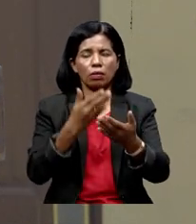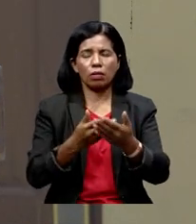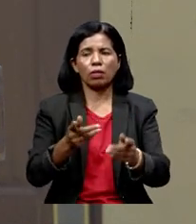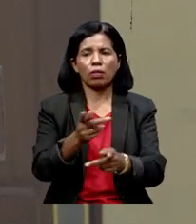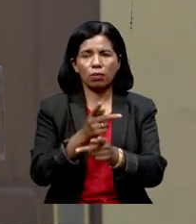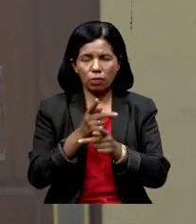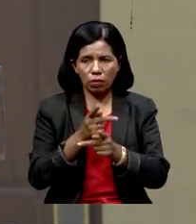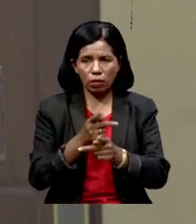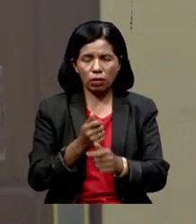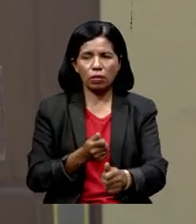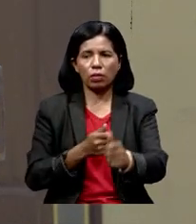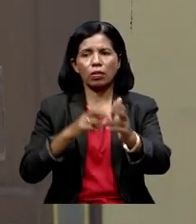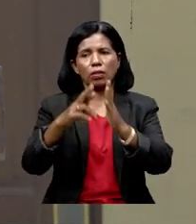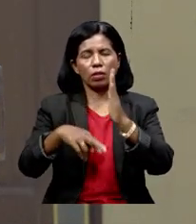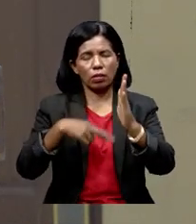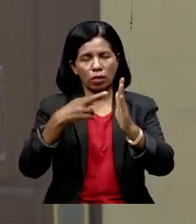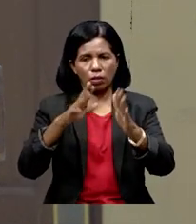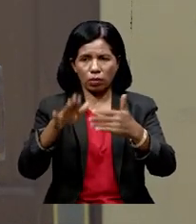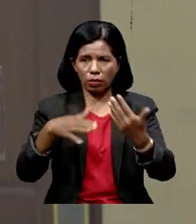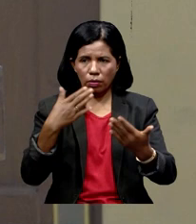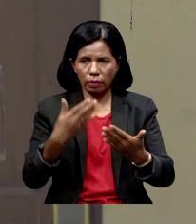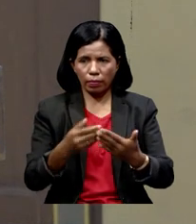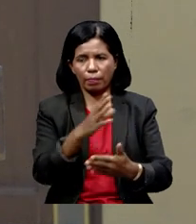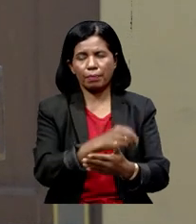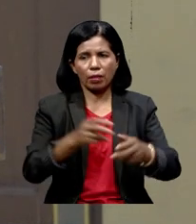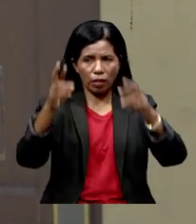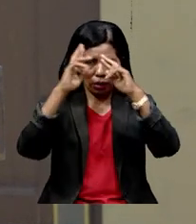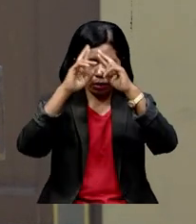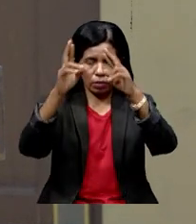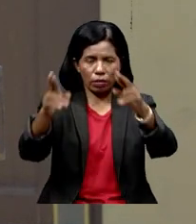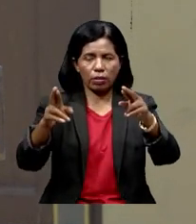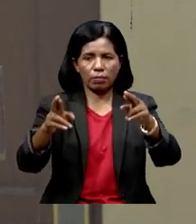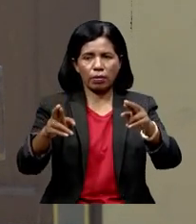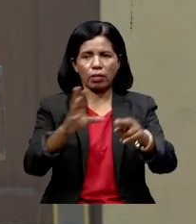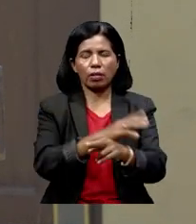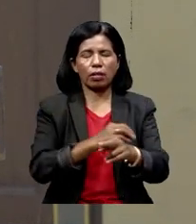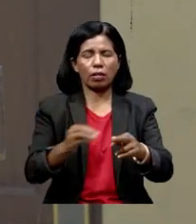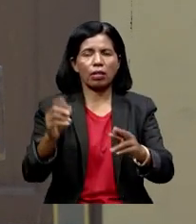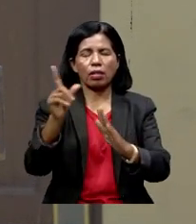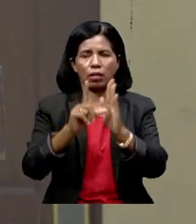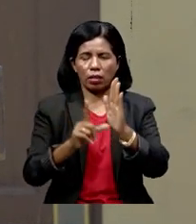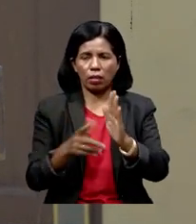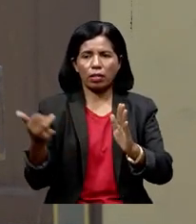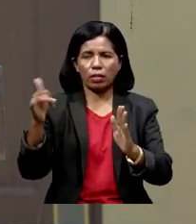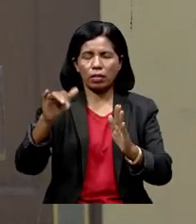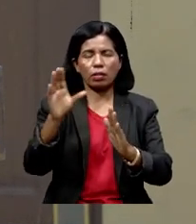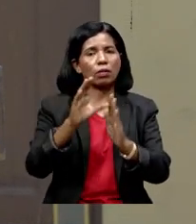para cumprir as regras processuais cira, respeita o princípio de legalidade cira e a minha